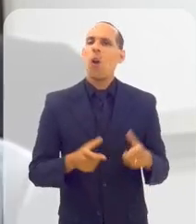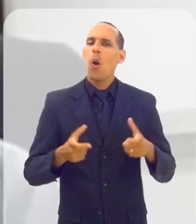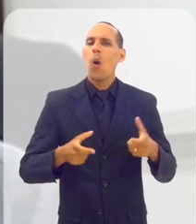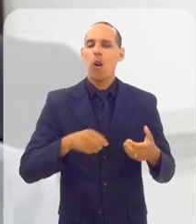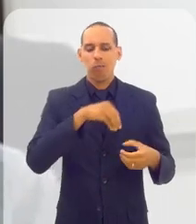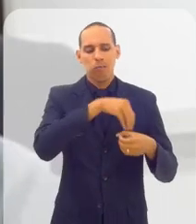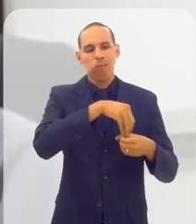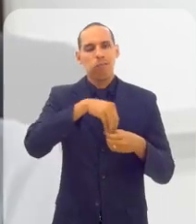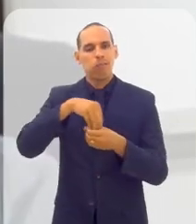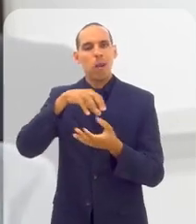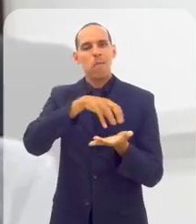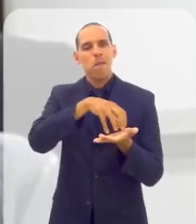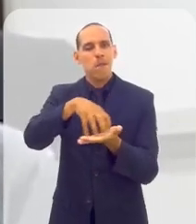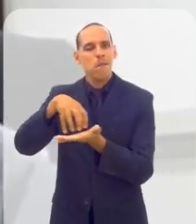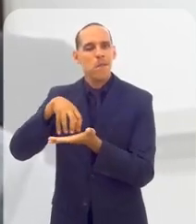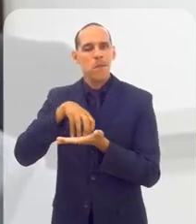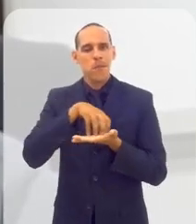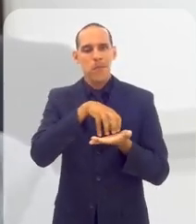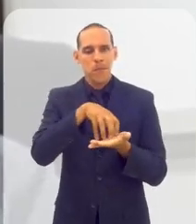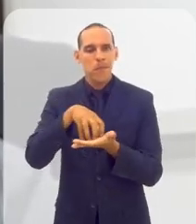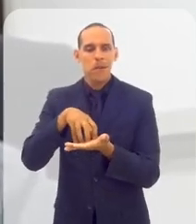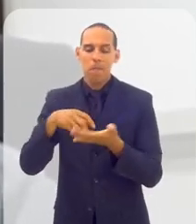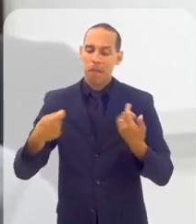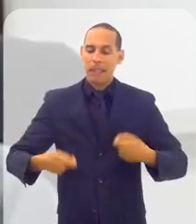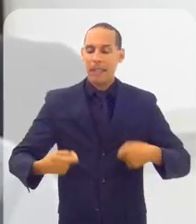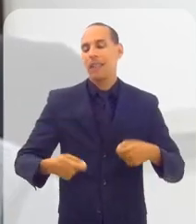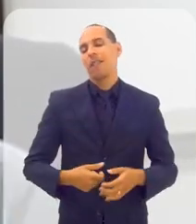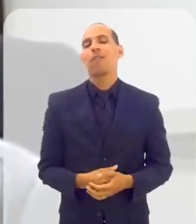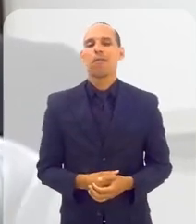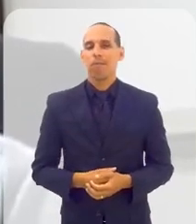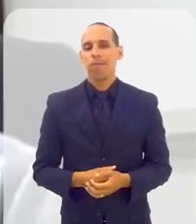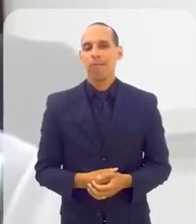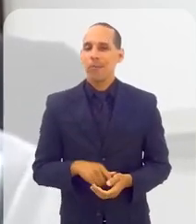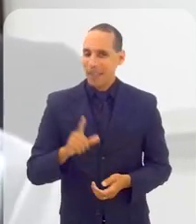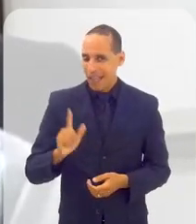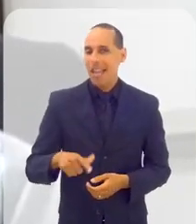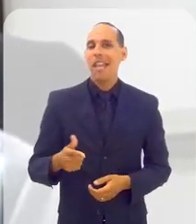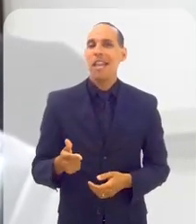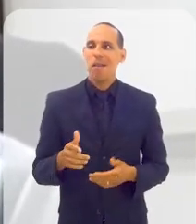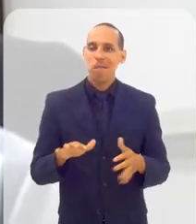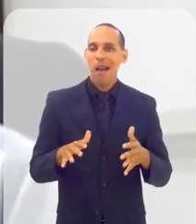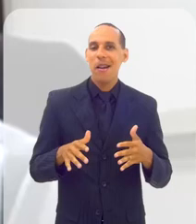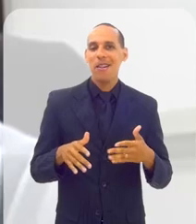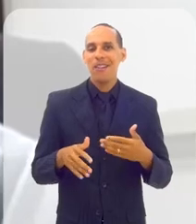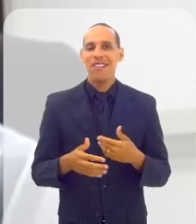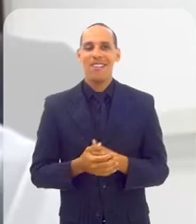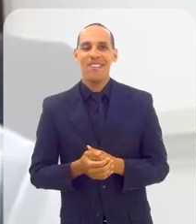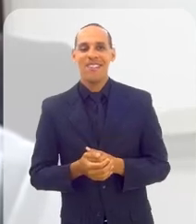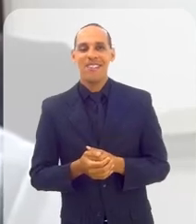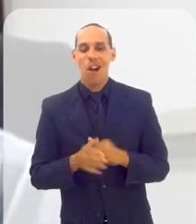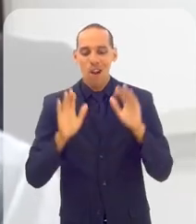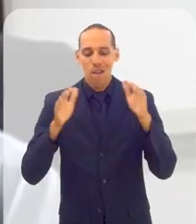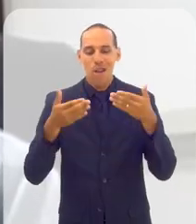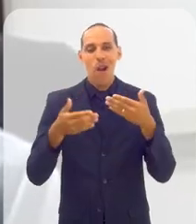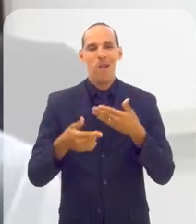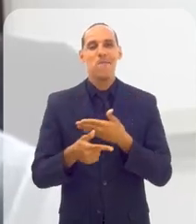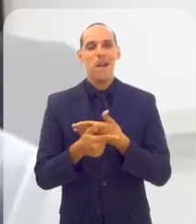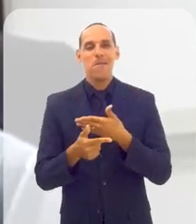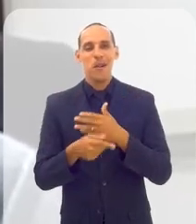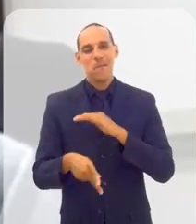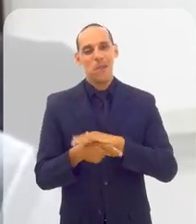em todas as entidades aí que seja necessário. Essa é mais ou menos o